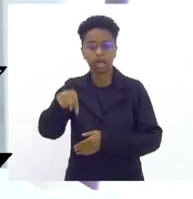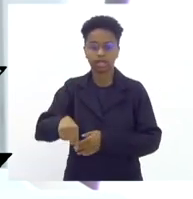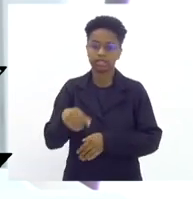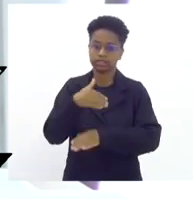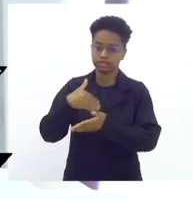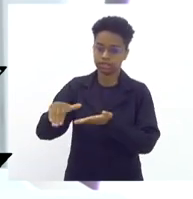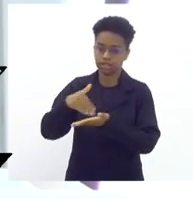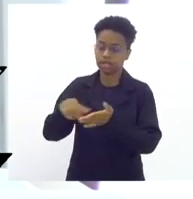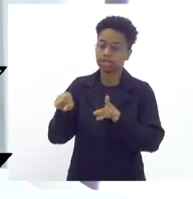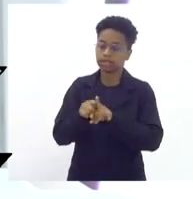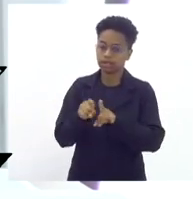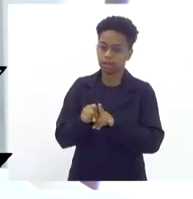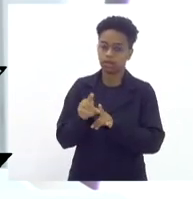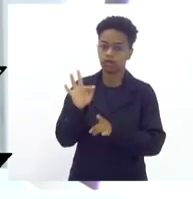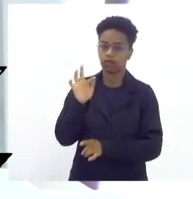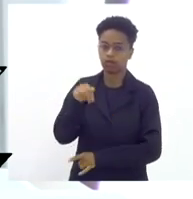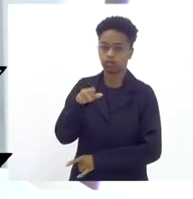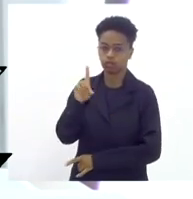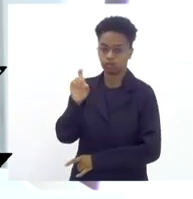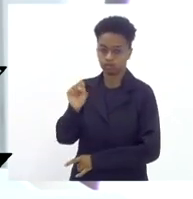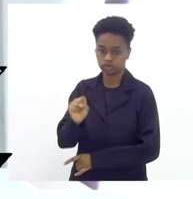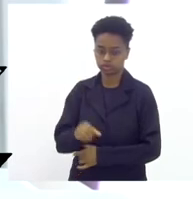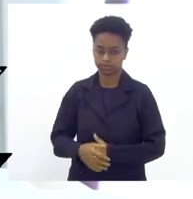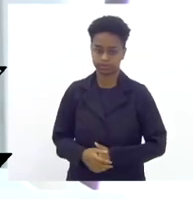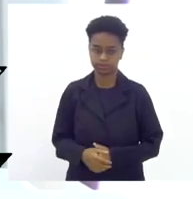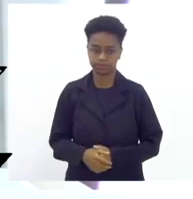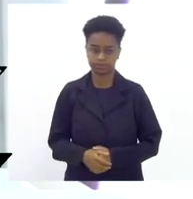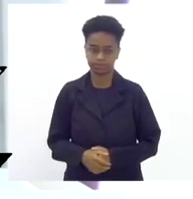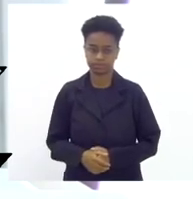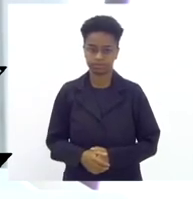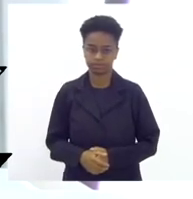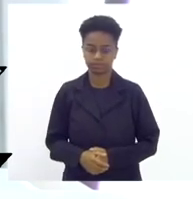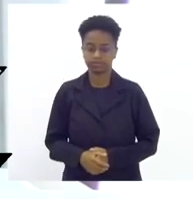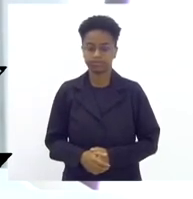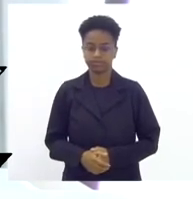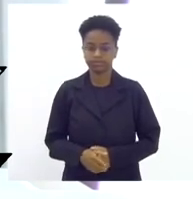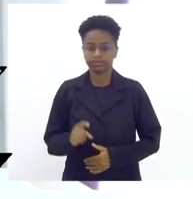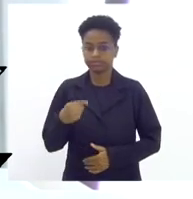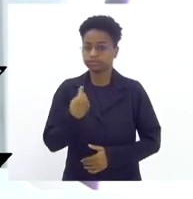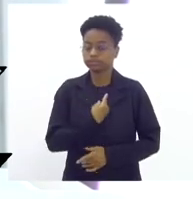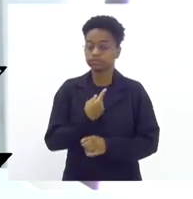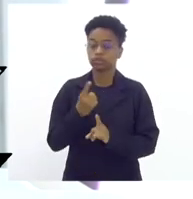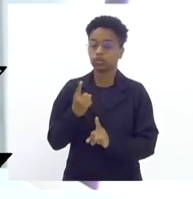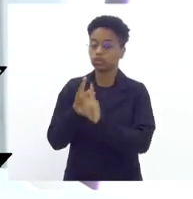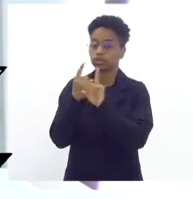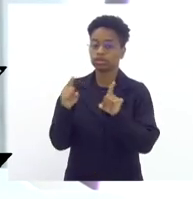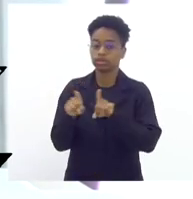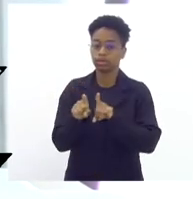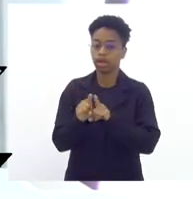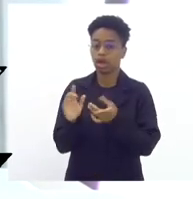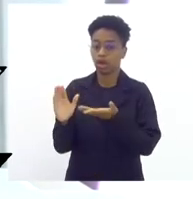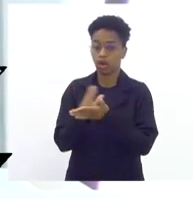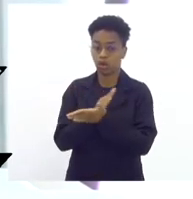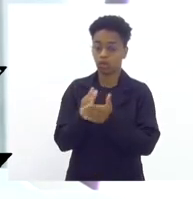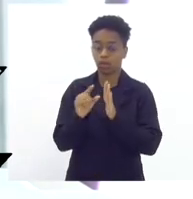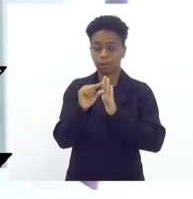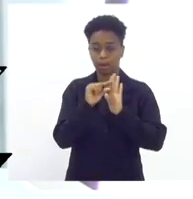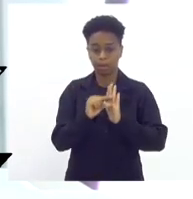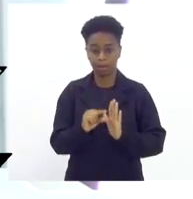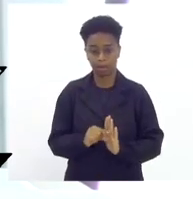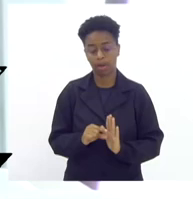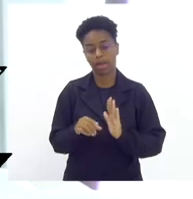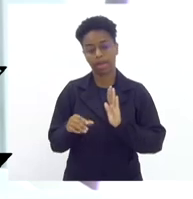como também para os Fundos inclusive nós até detectamos algumas emendas parlamentares